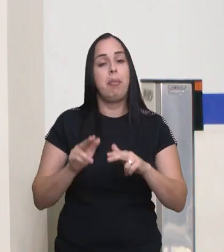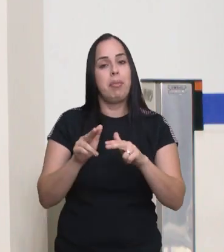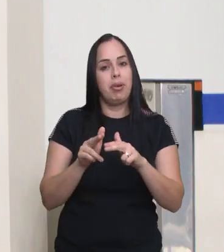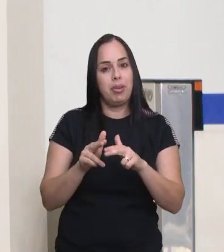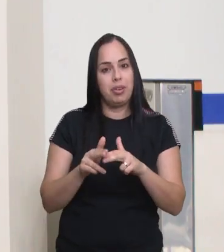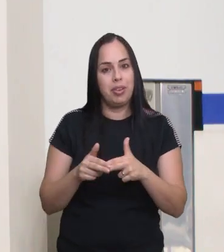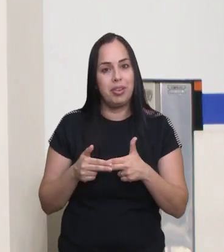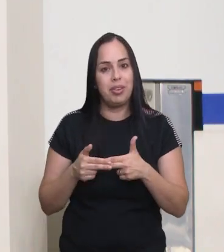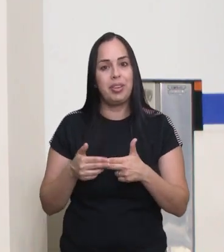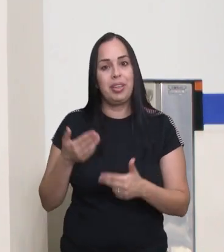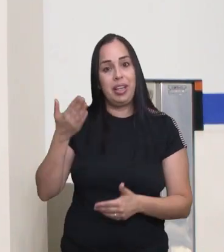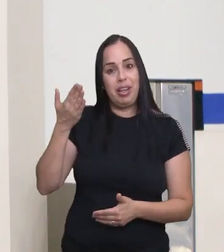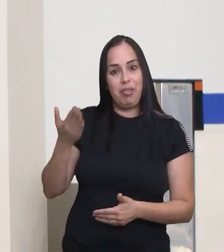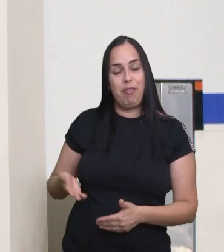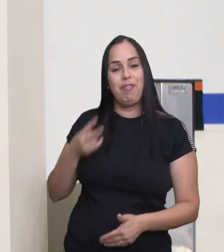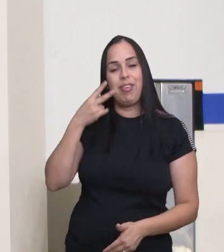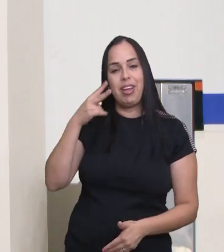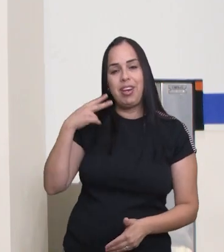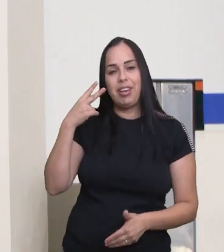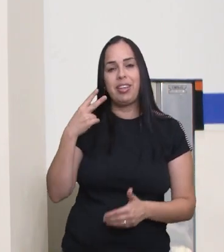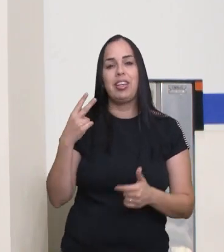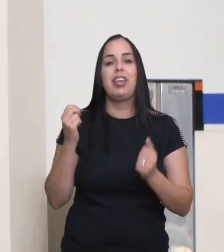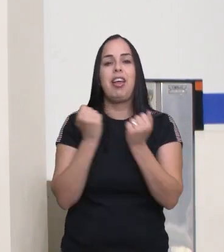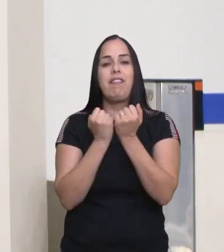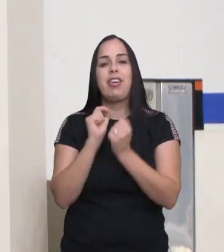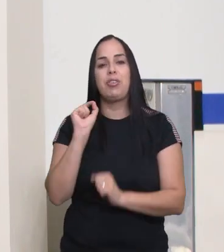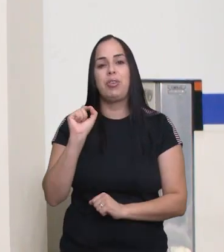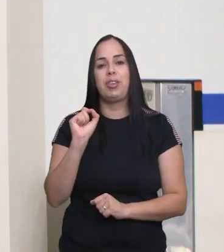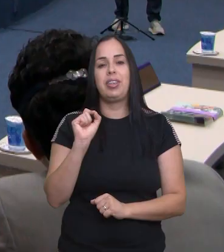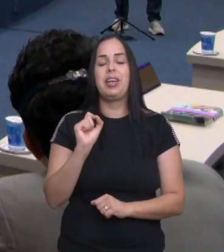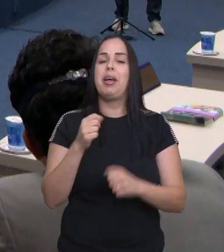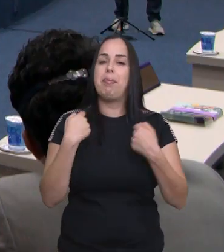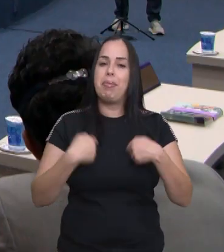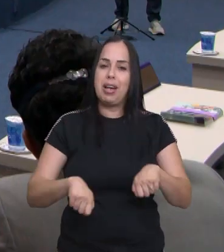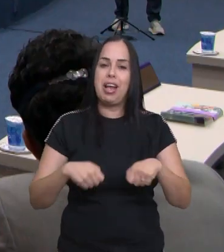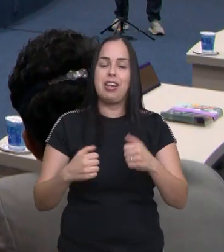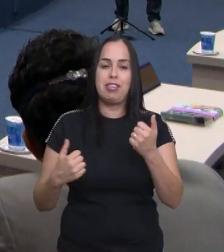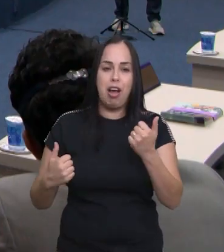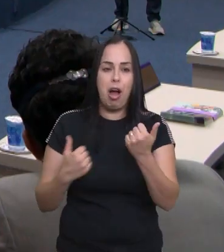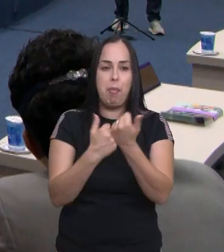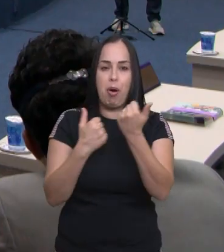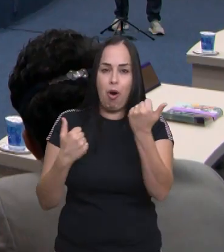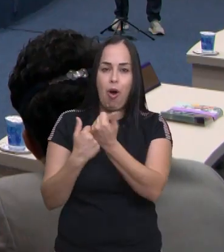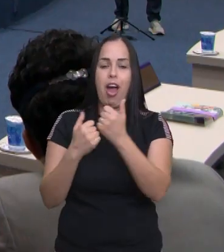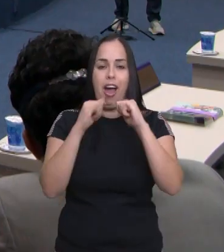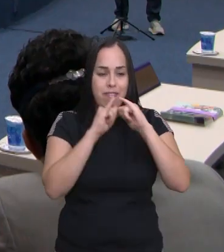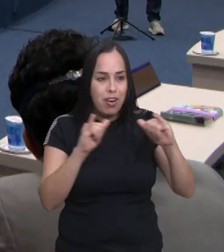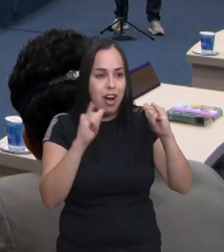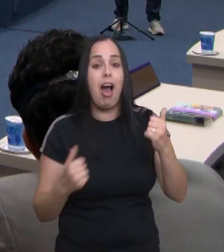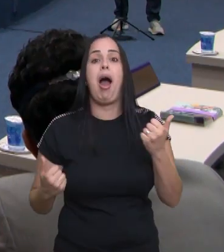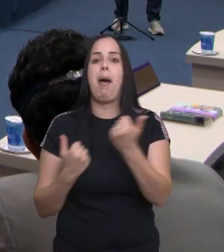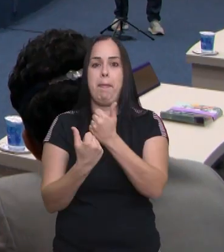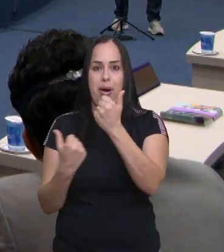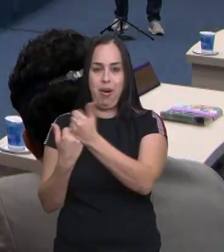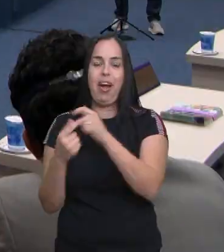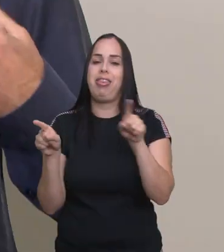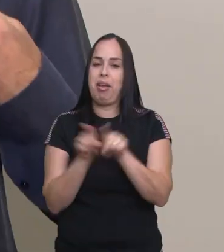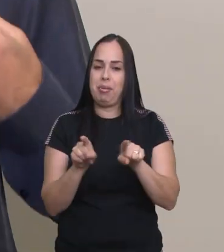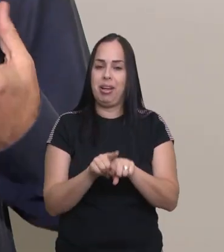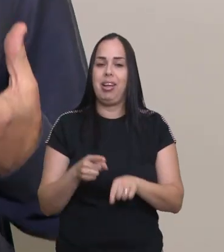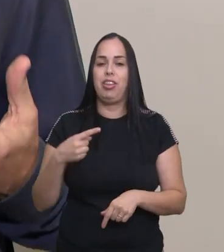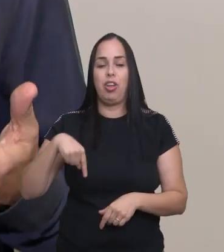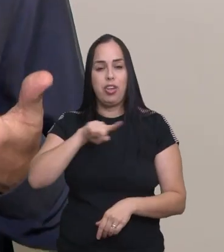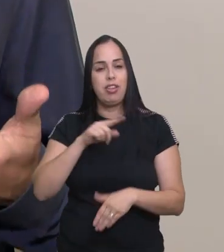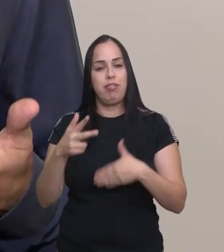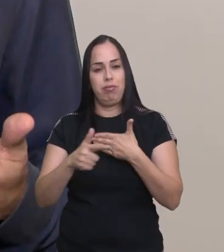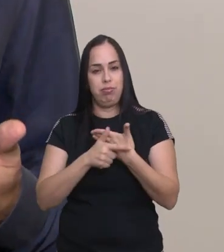Por isso, o vereador Dr. José Cláudio defende que o poder público também deve apoiar e promover ações de conscientização. A